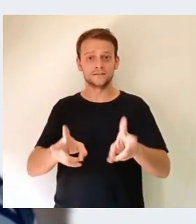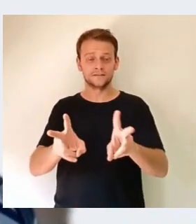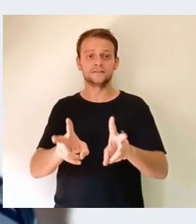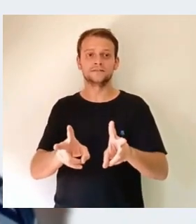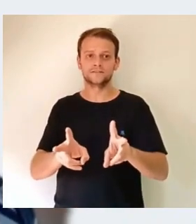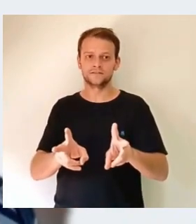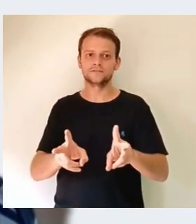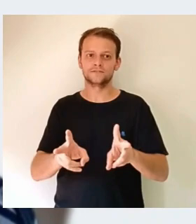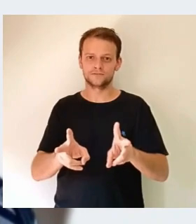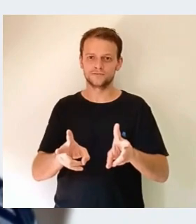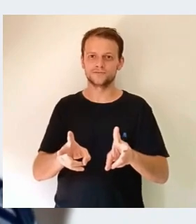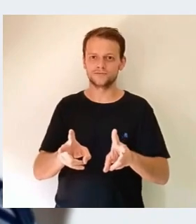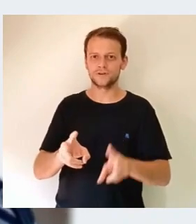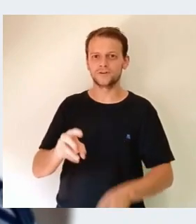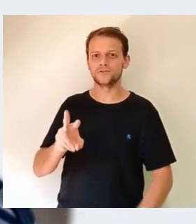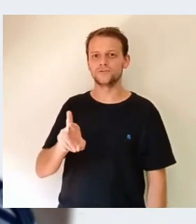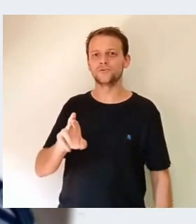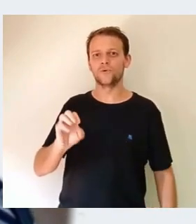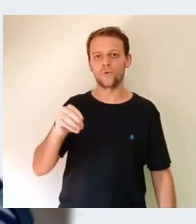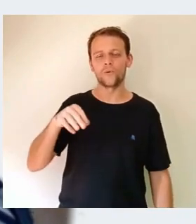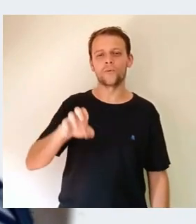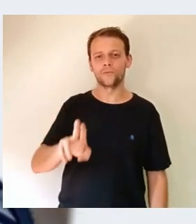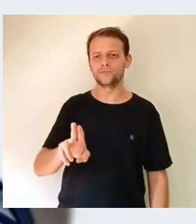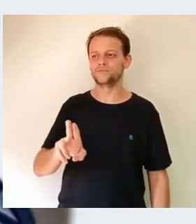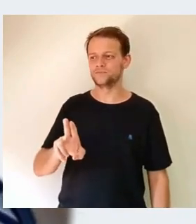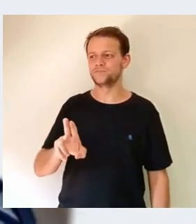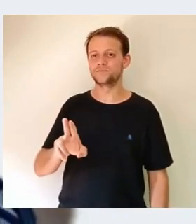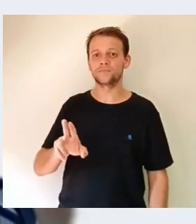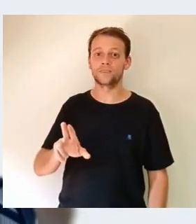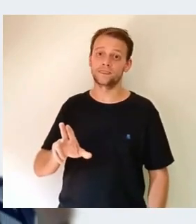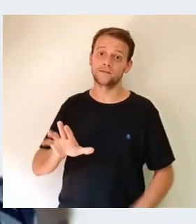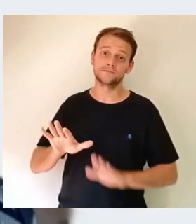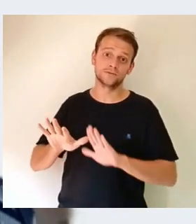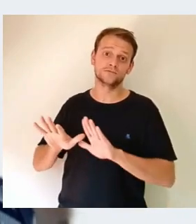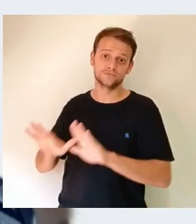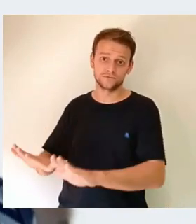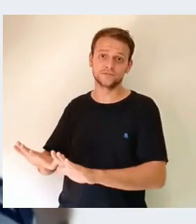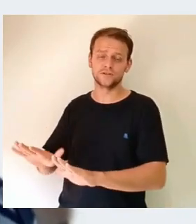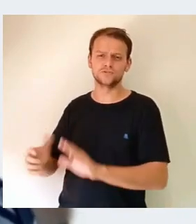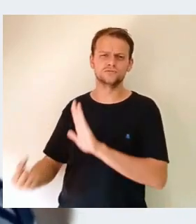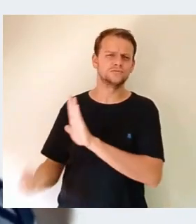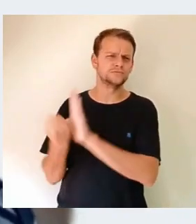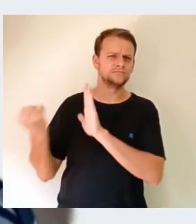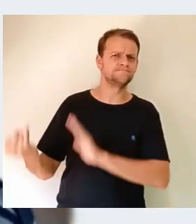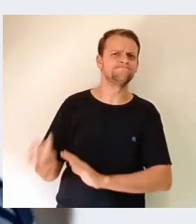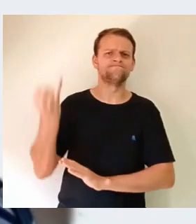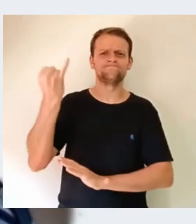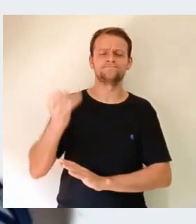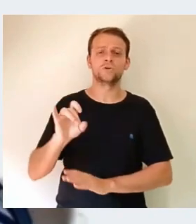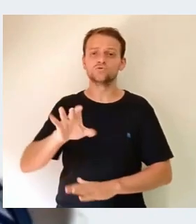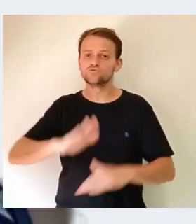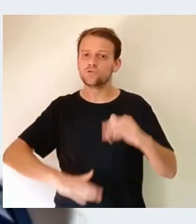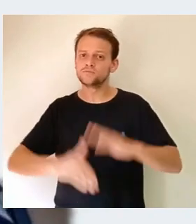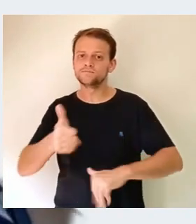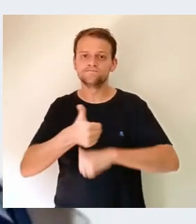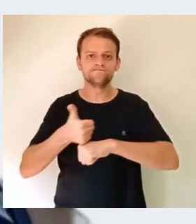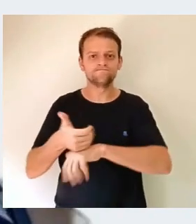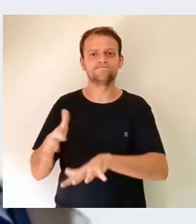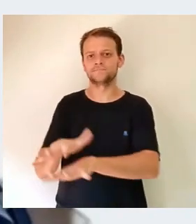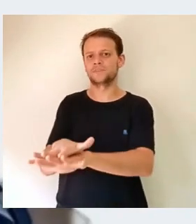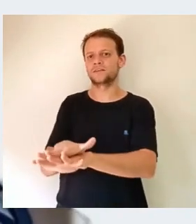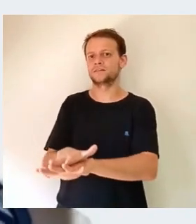aí continuar com esse legado que o Rumo Sasaki deixou. E ele não deixou somente um legado para